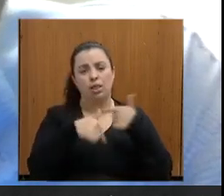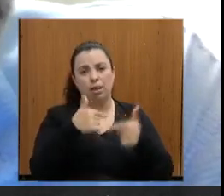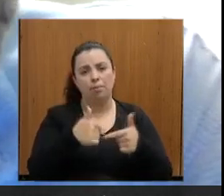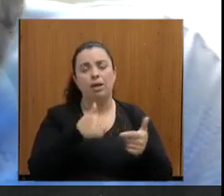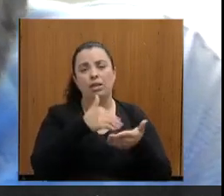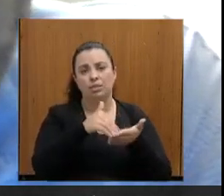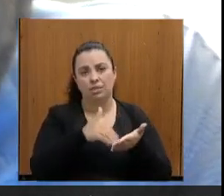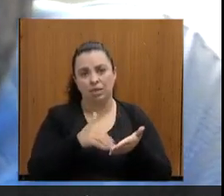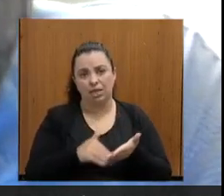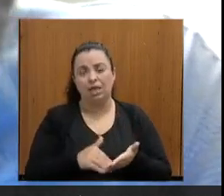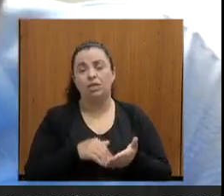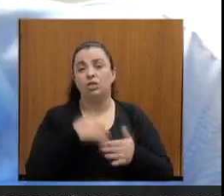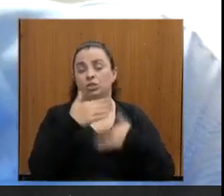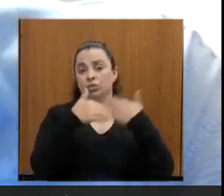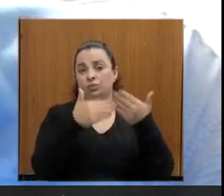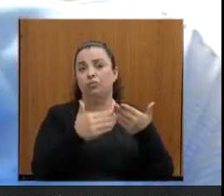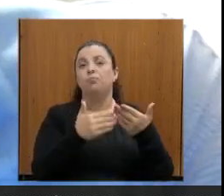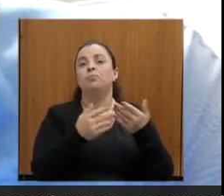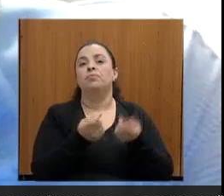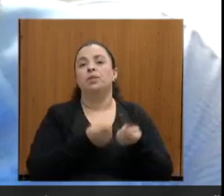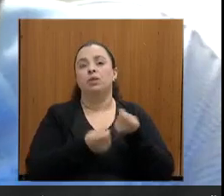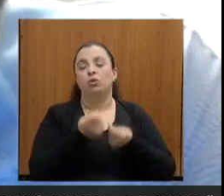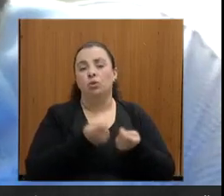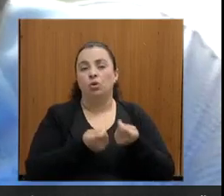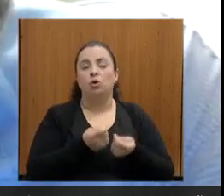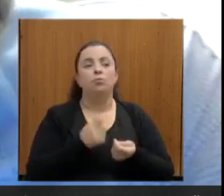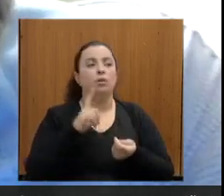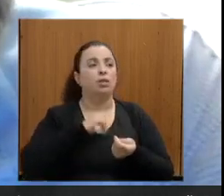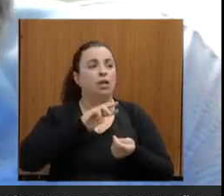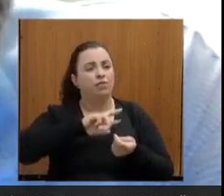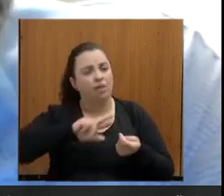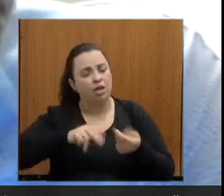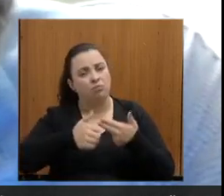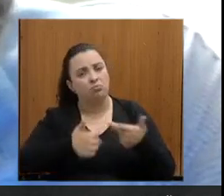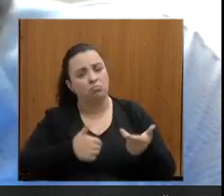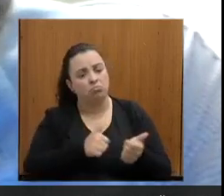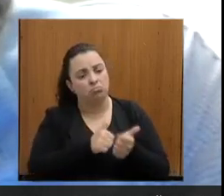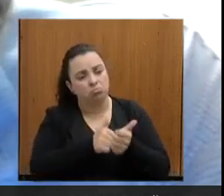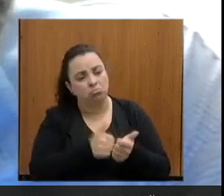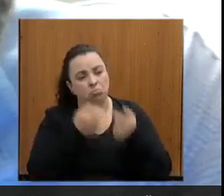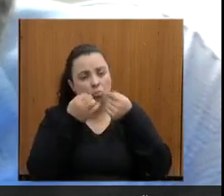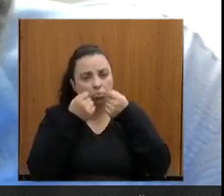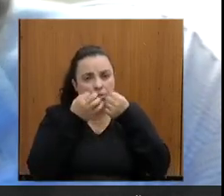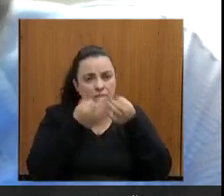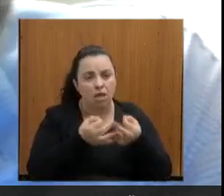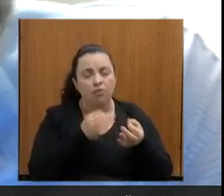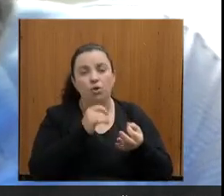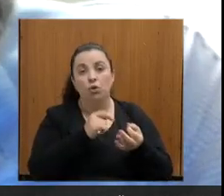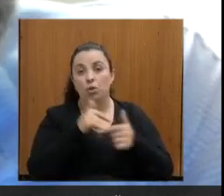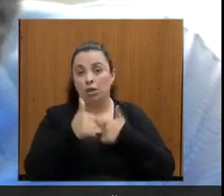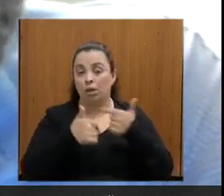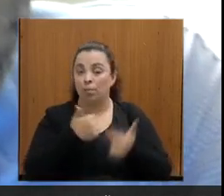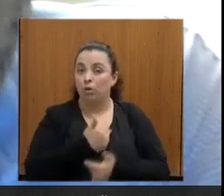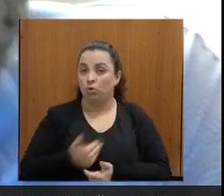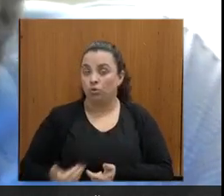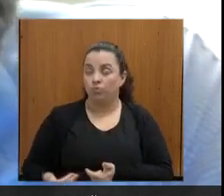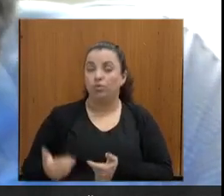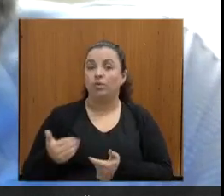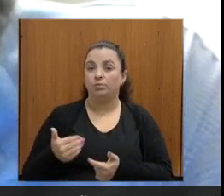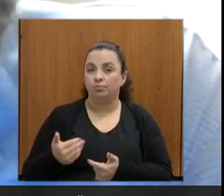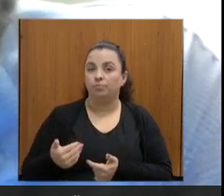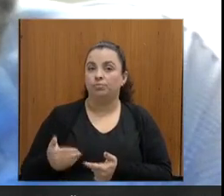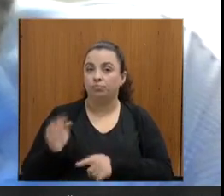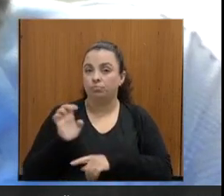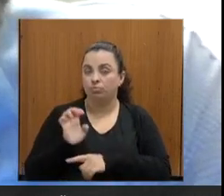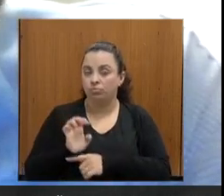econômico aonde vários povos que a gente vai observando acompanhando o trabalho do Governo do Estado que o nosso está tem